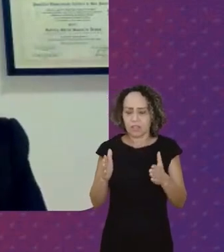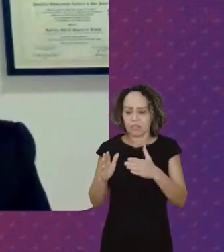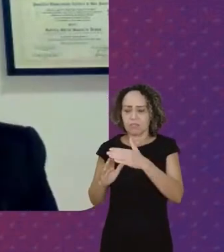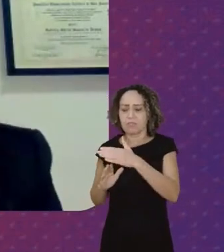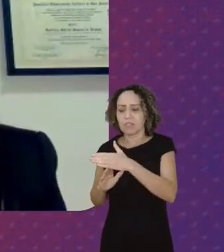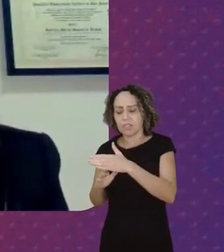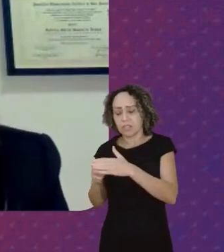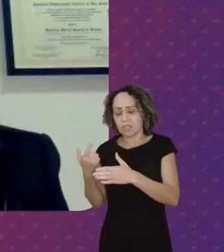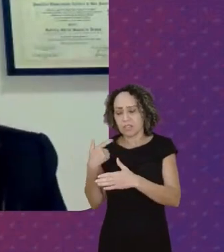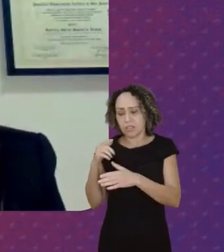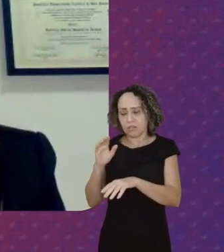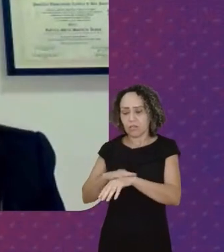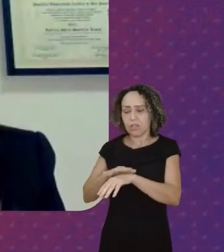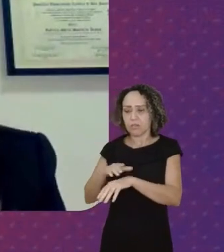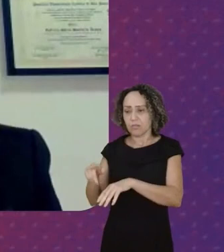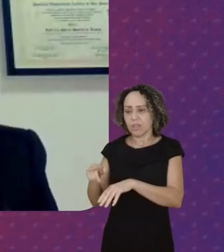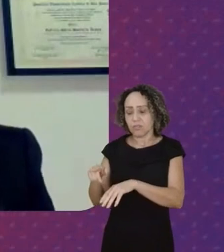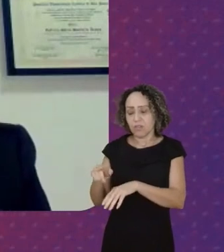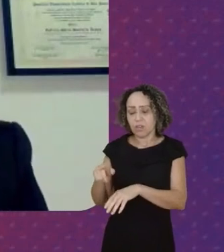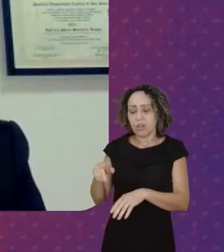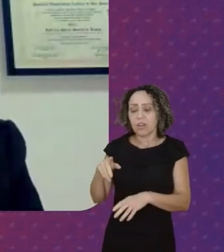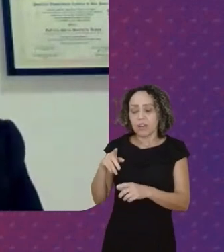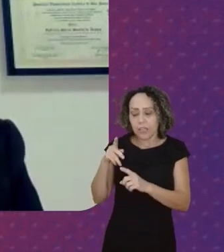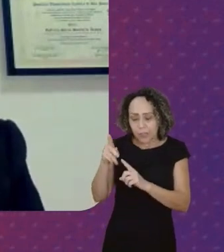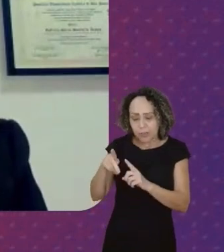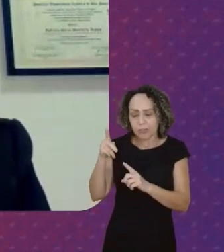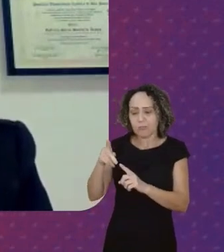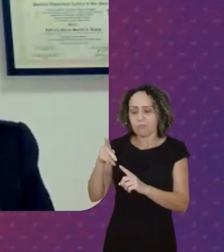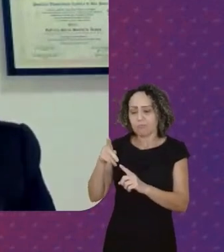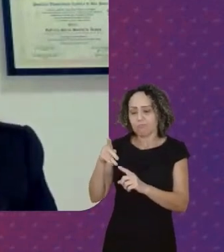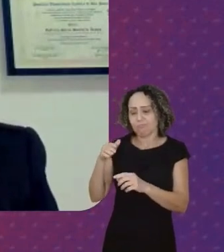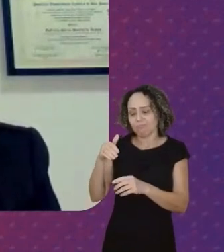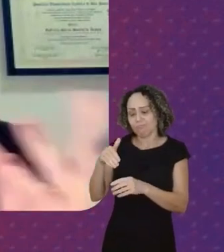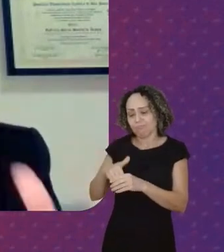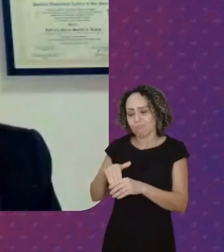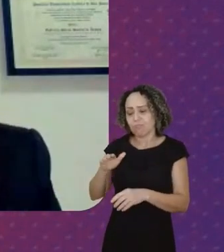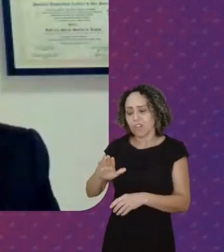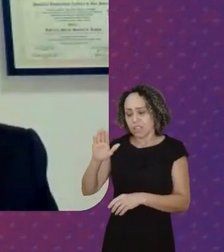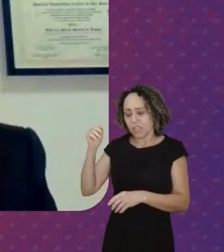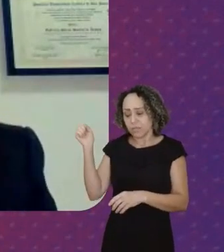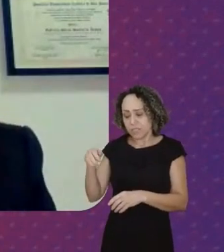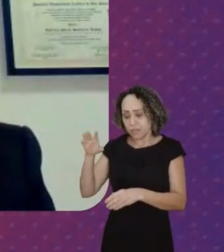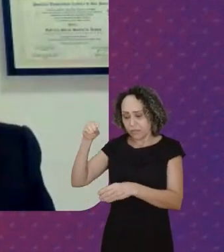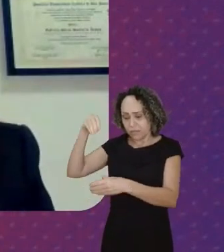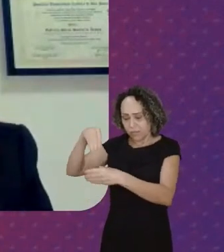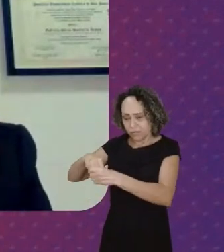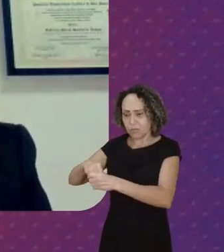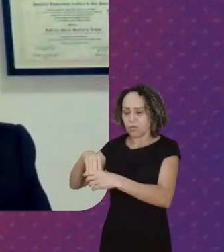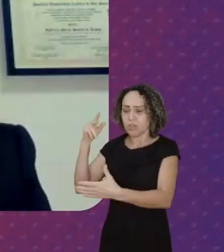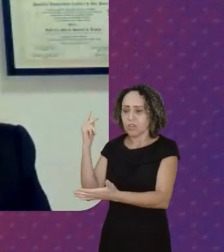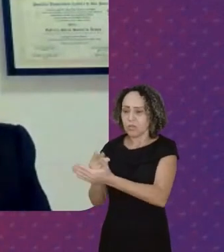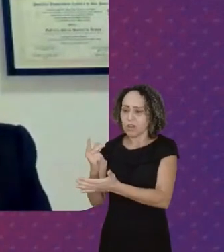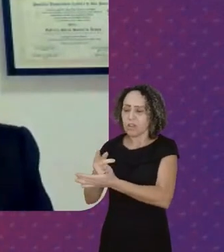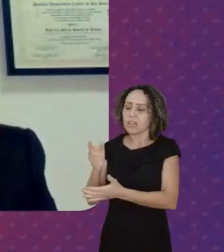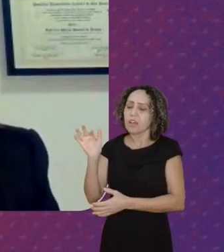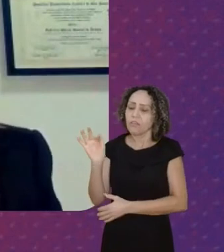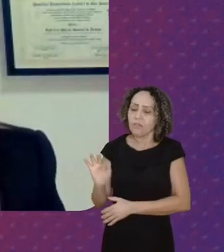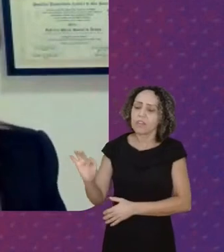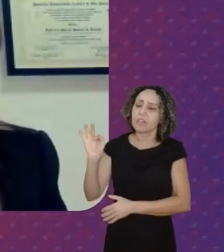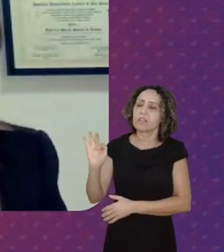federação, esse partido vai estar proibido de utilizar o fundo partidário. Então, por exemplo, imaginem uma